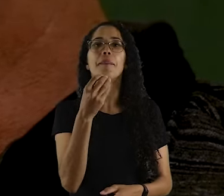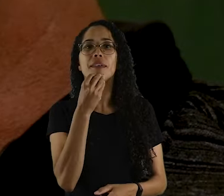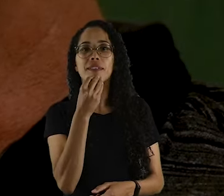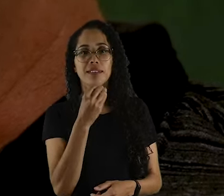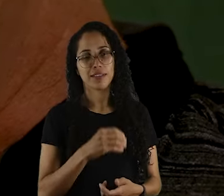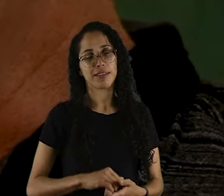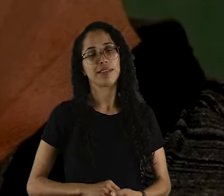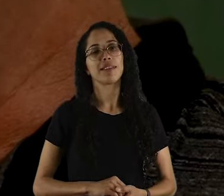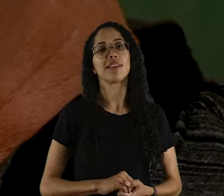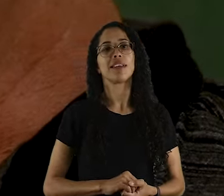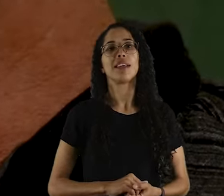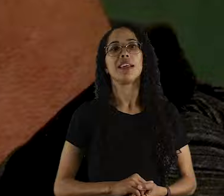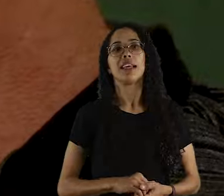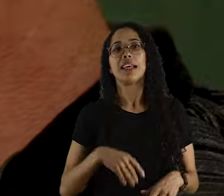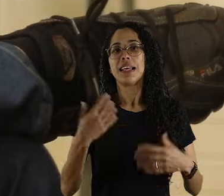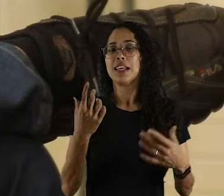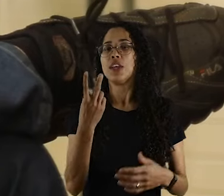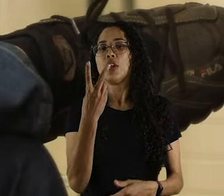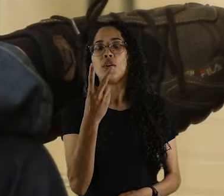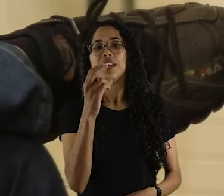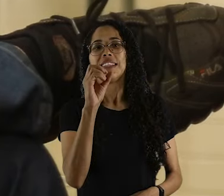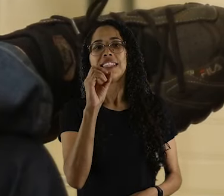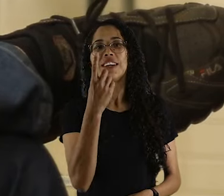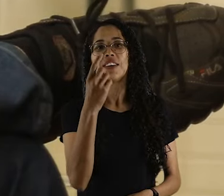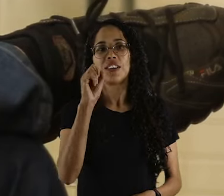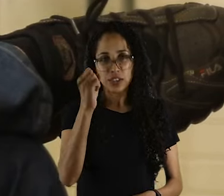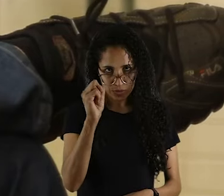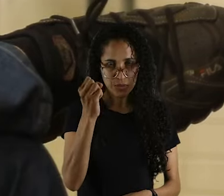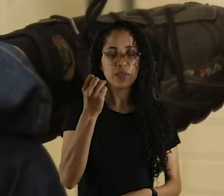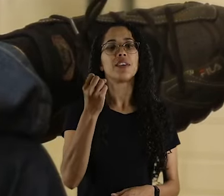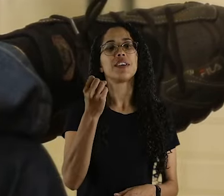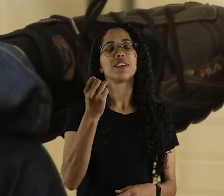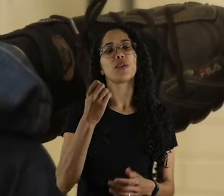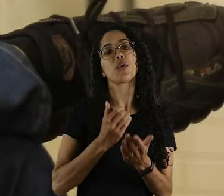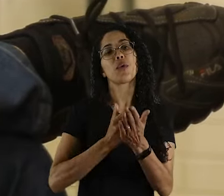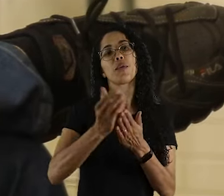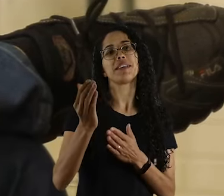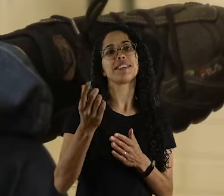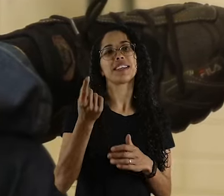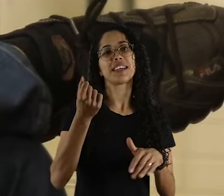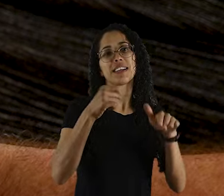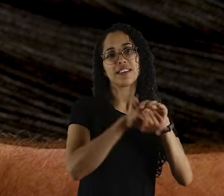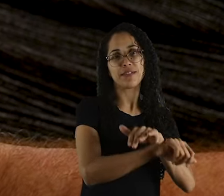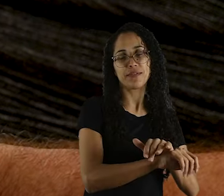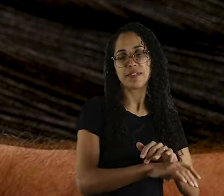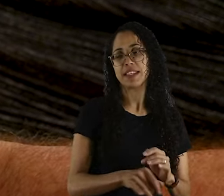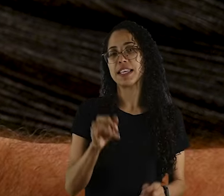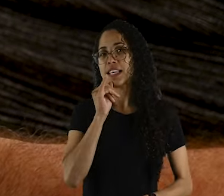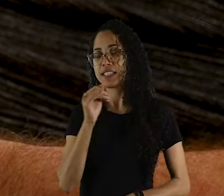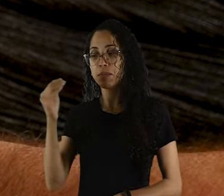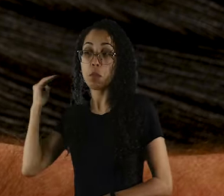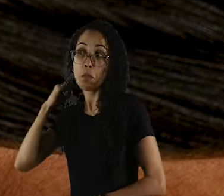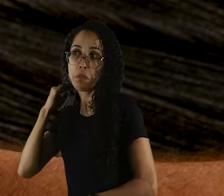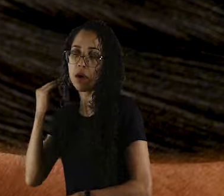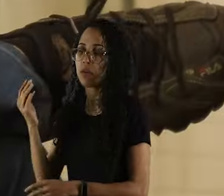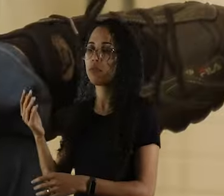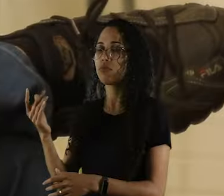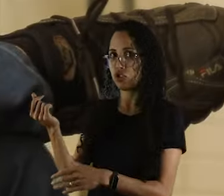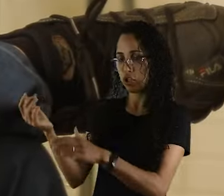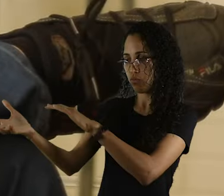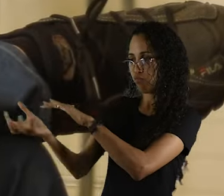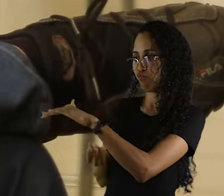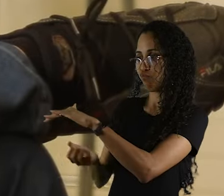de 2018, quando a mosquinha mordeu, aí nós saímos dos produtos que são fechados no banco. Começamos a tirar o dinheiro dali, aos